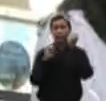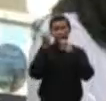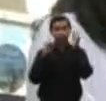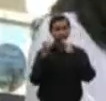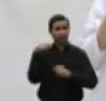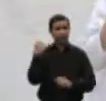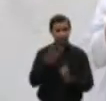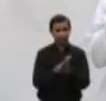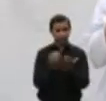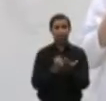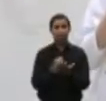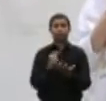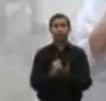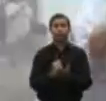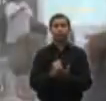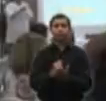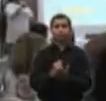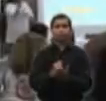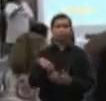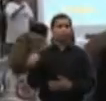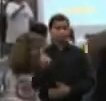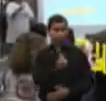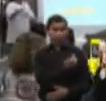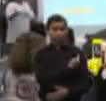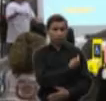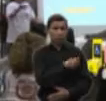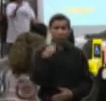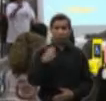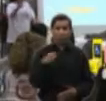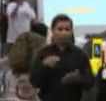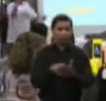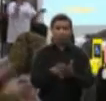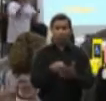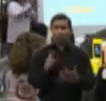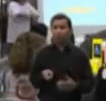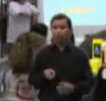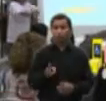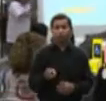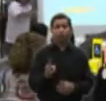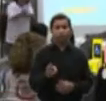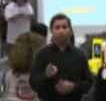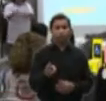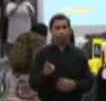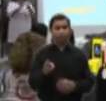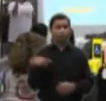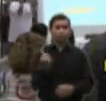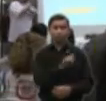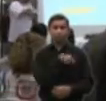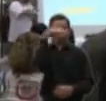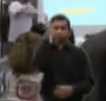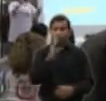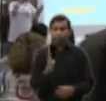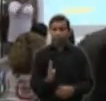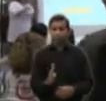importantes para as pessoas com deficiência. É nosso dever, enquanto cidadãos, enquanto brasileiros,